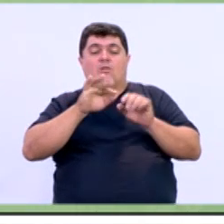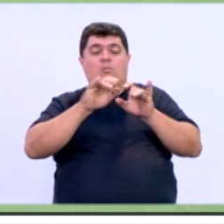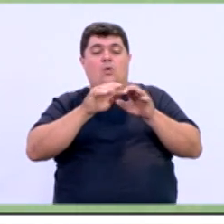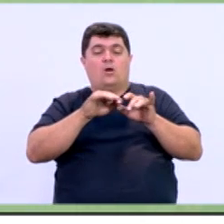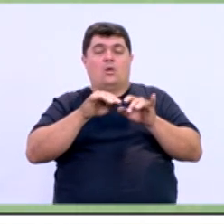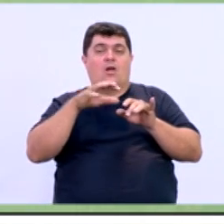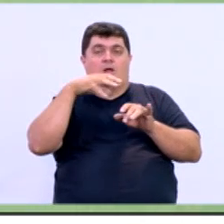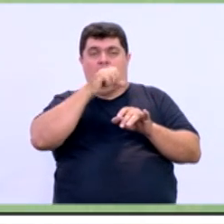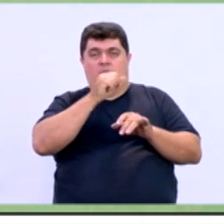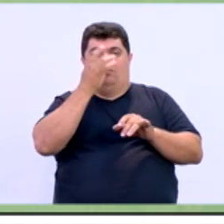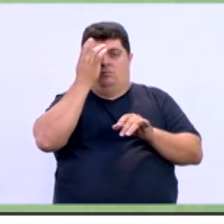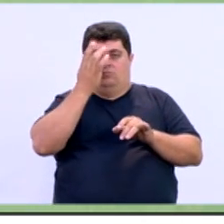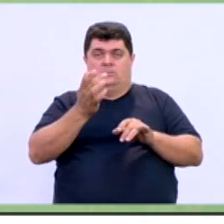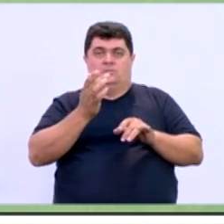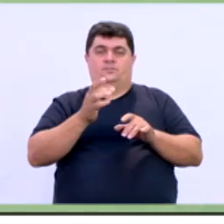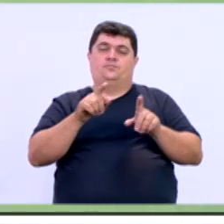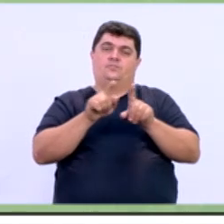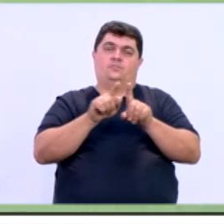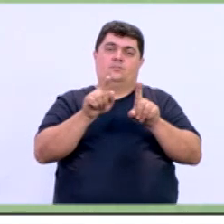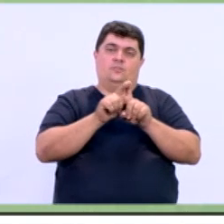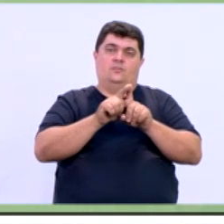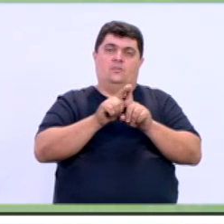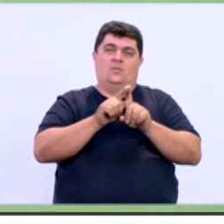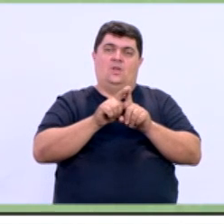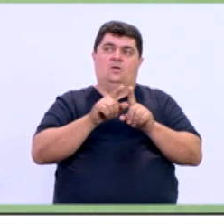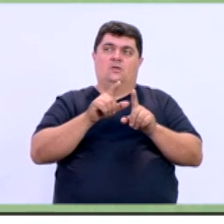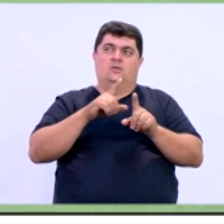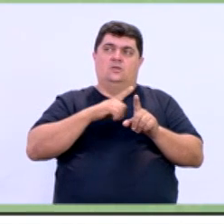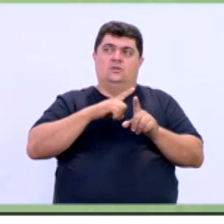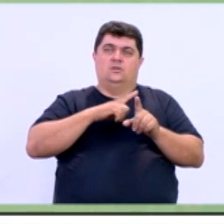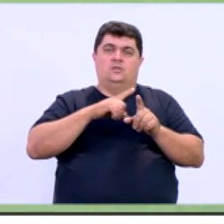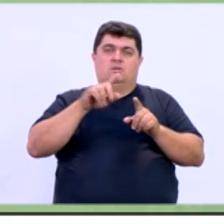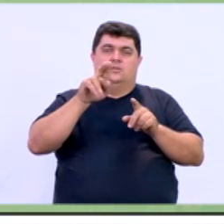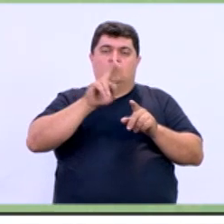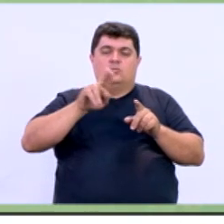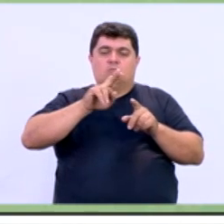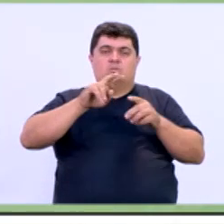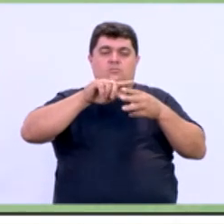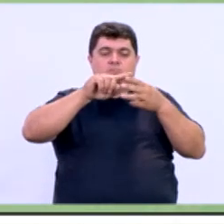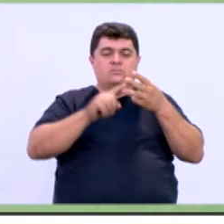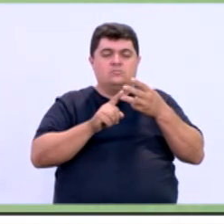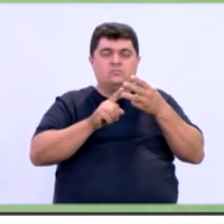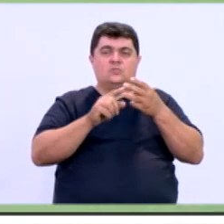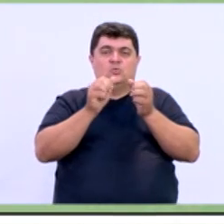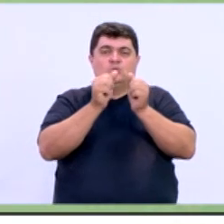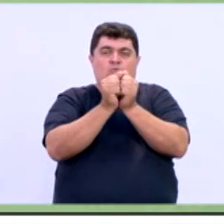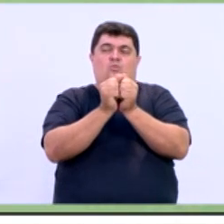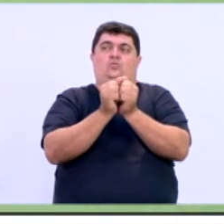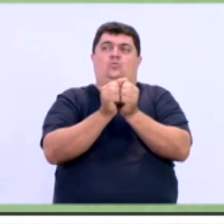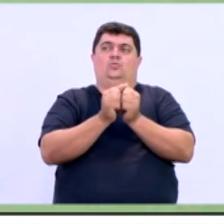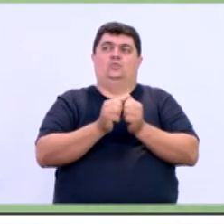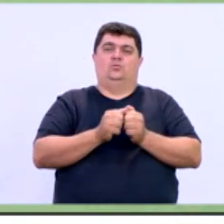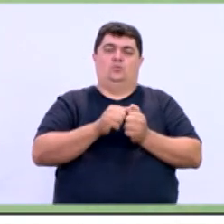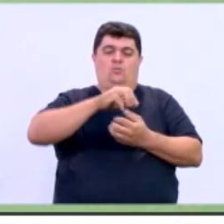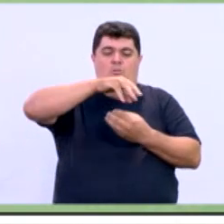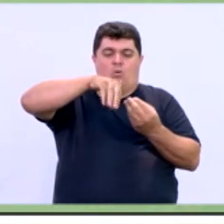formulário. E relacionar o uso das 3 camadas em um projeto web. Então, nós vamos